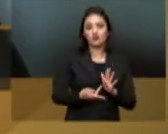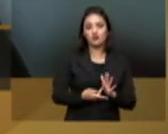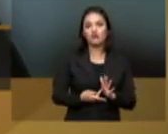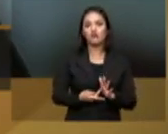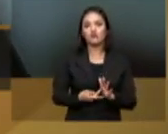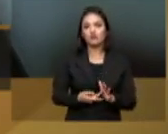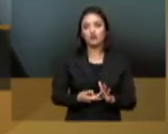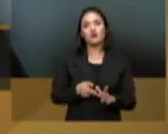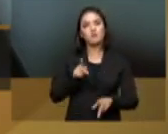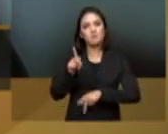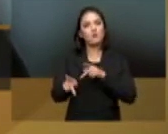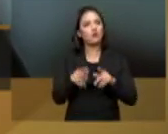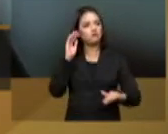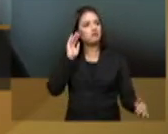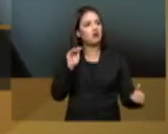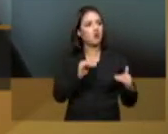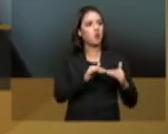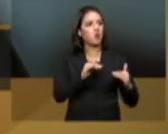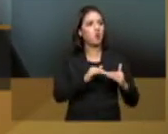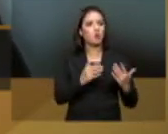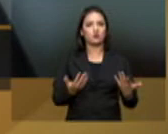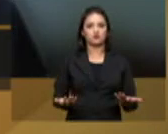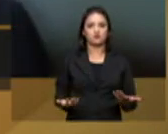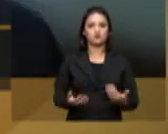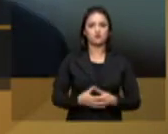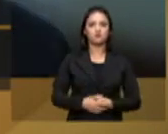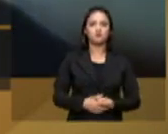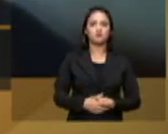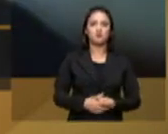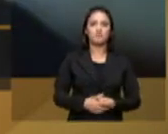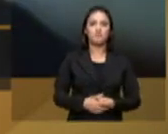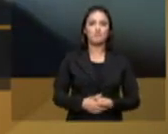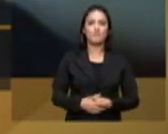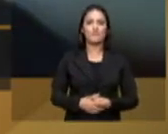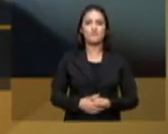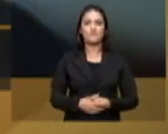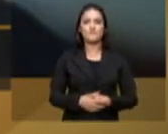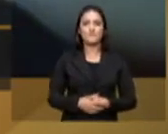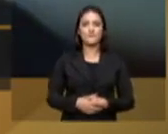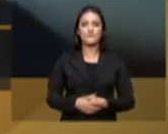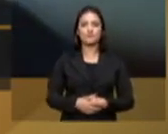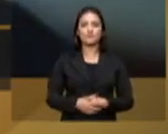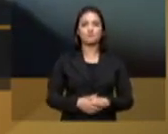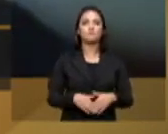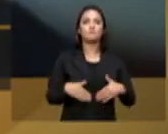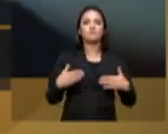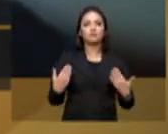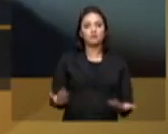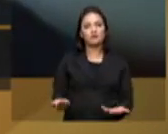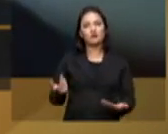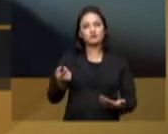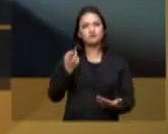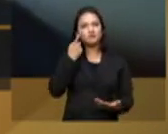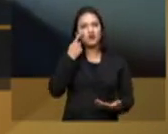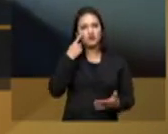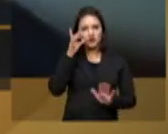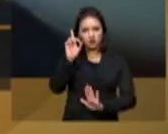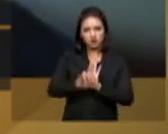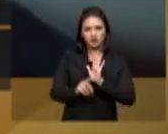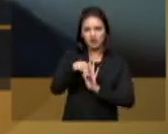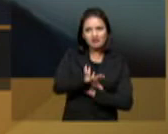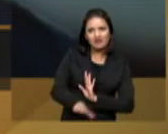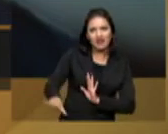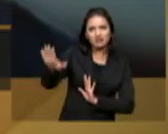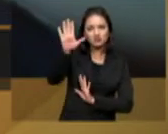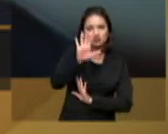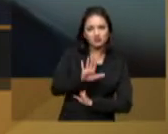Princípio da autoimposição. Pois bem, levando em consideração o direito nacional, mas sem a